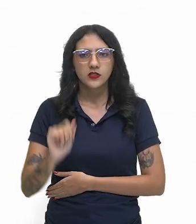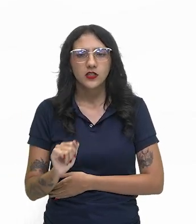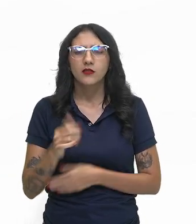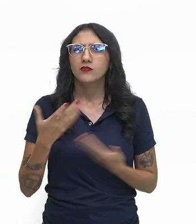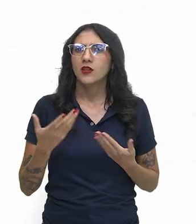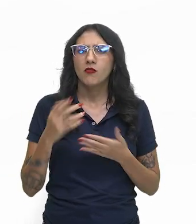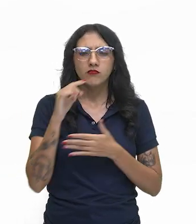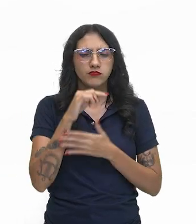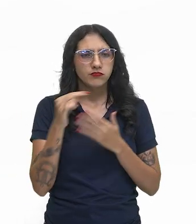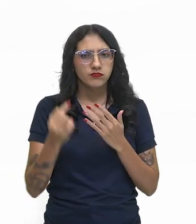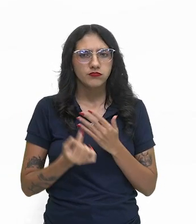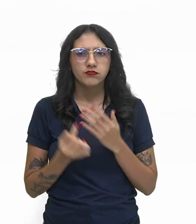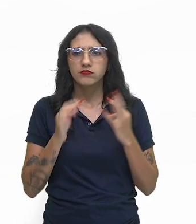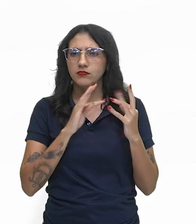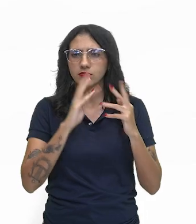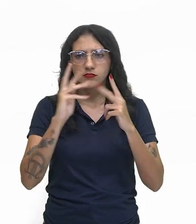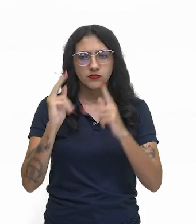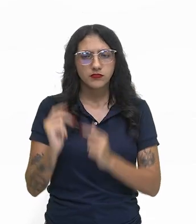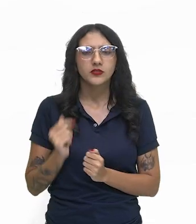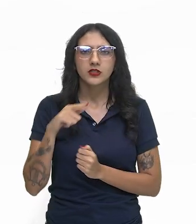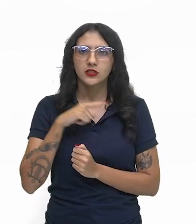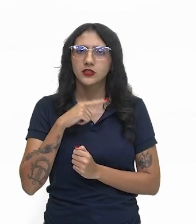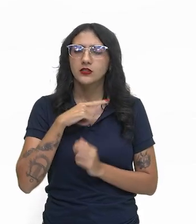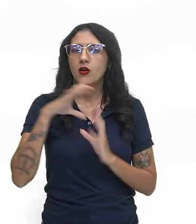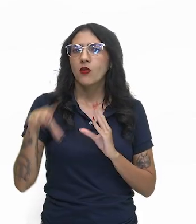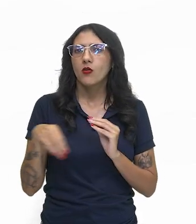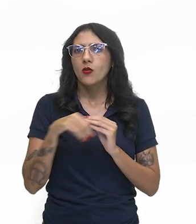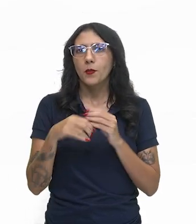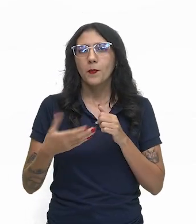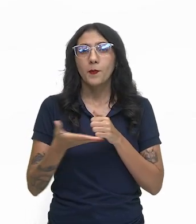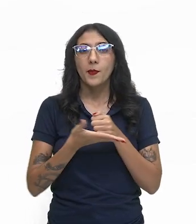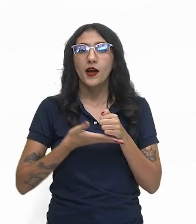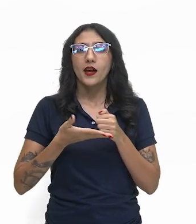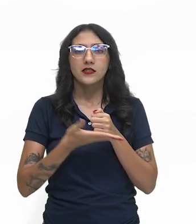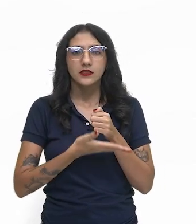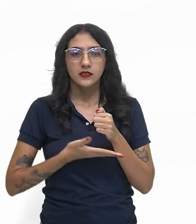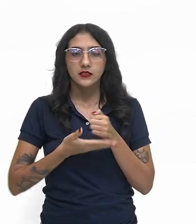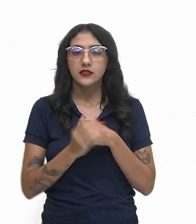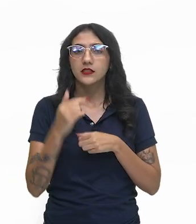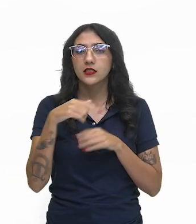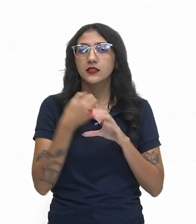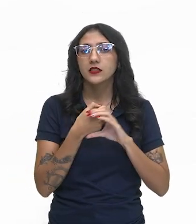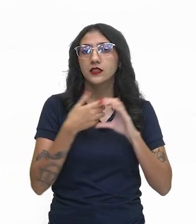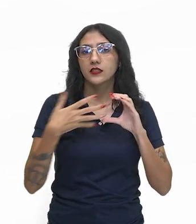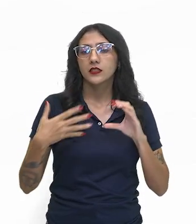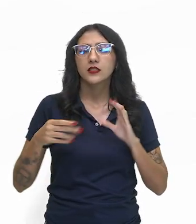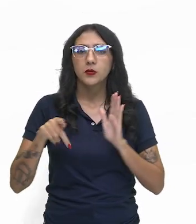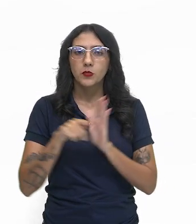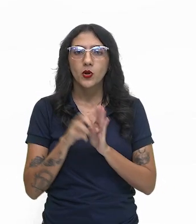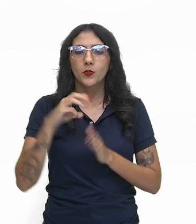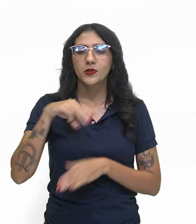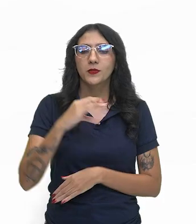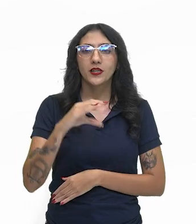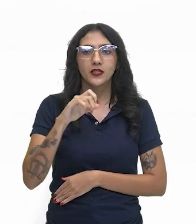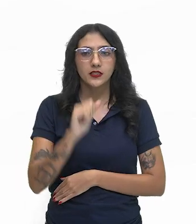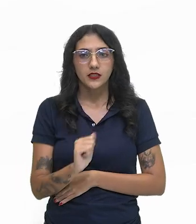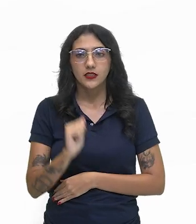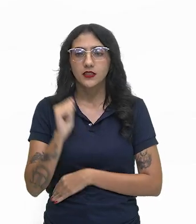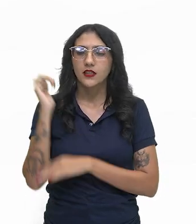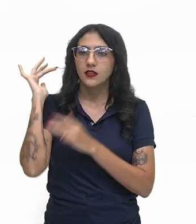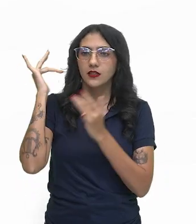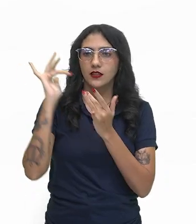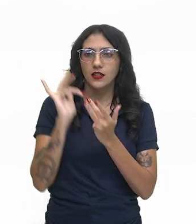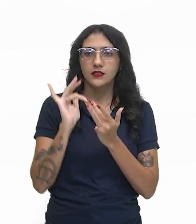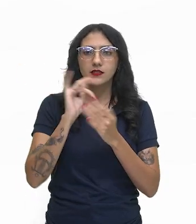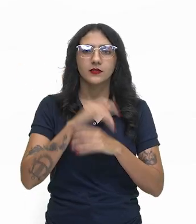todas essas que formam a base da fundamentação da mecânica